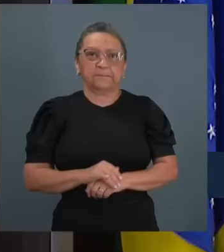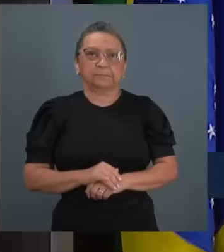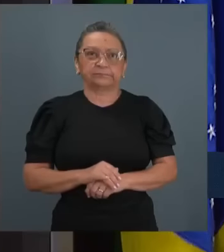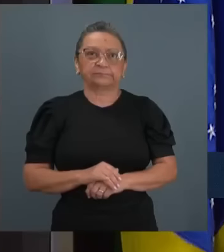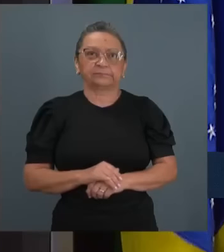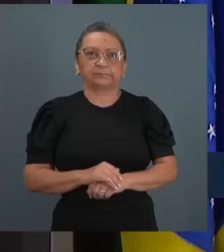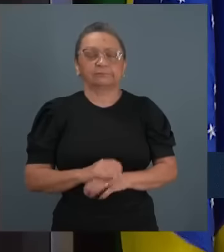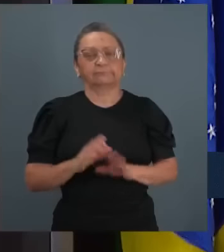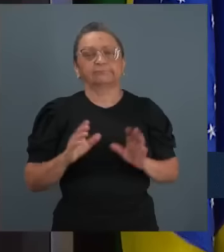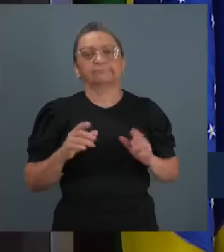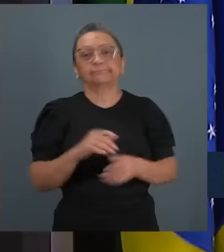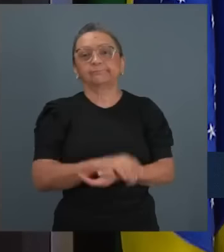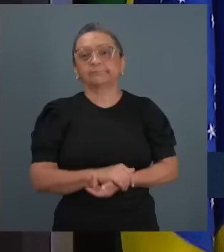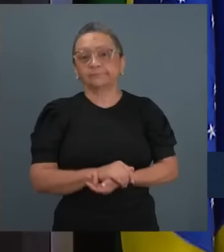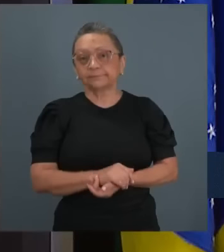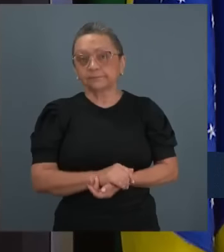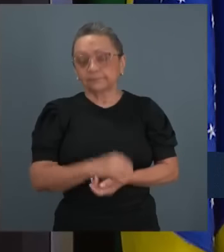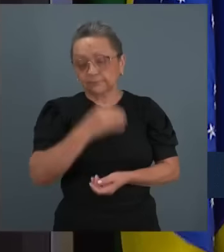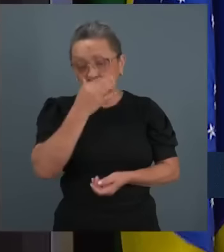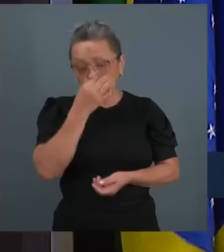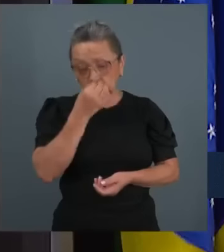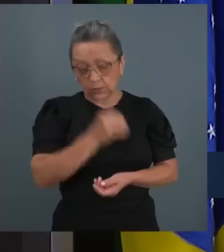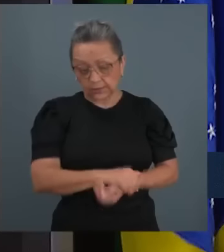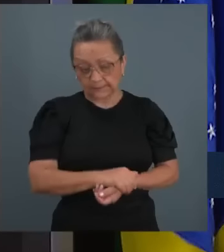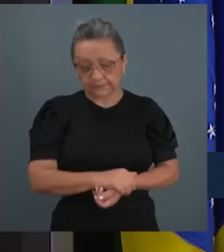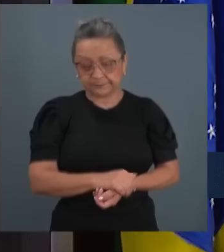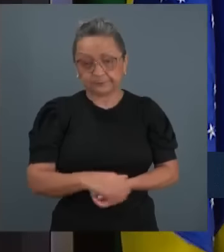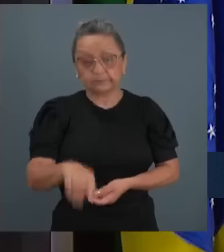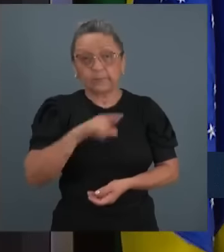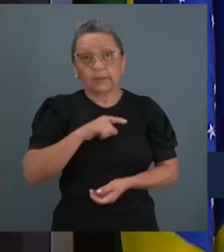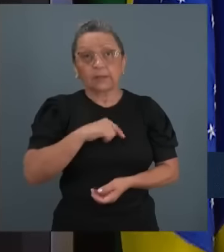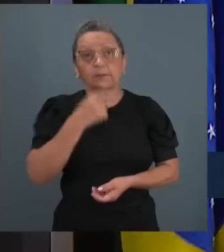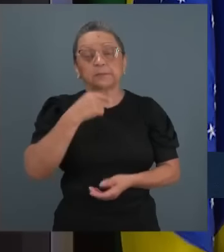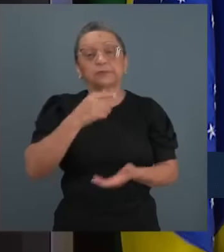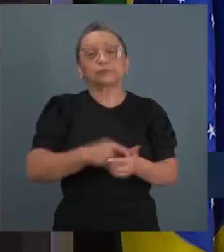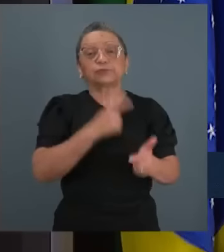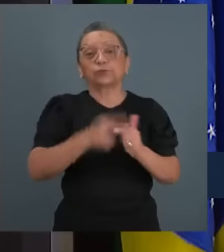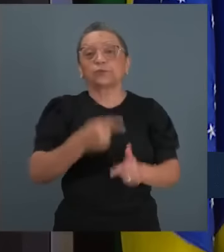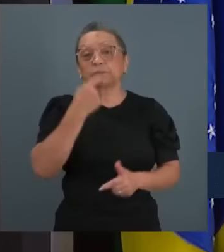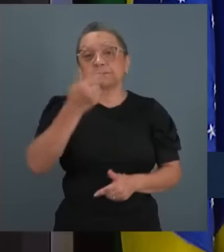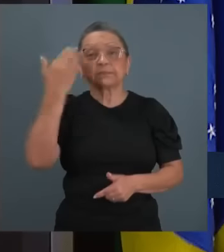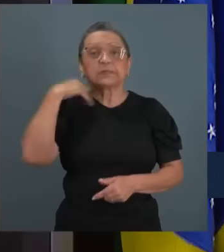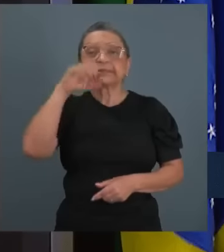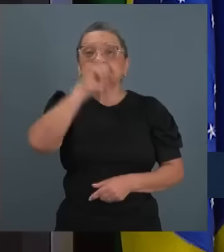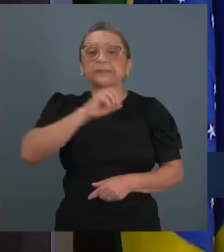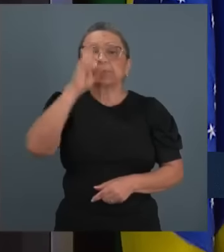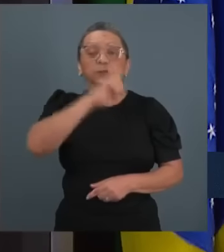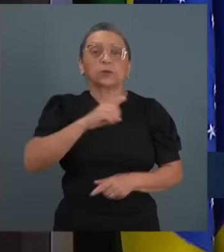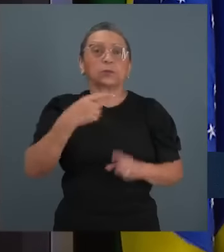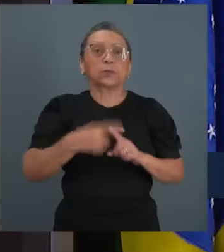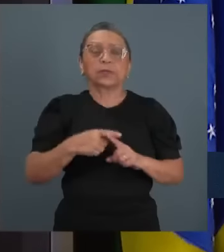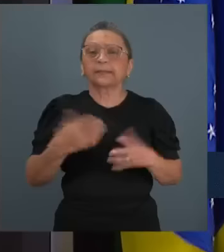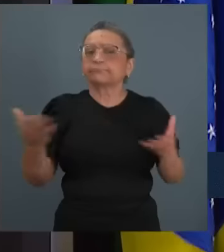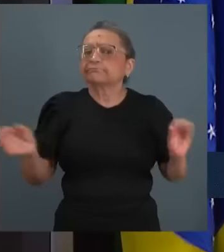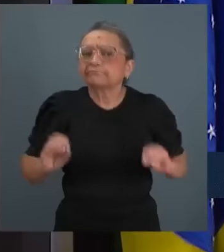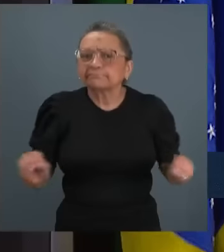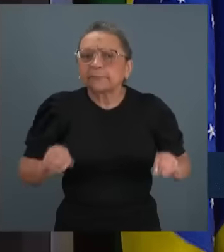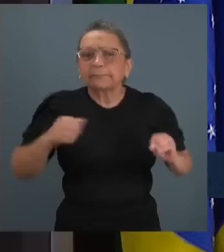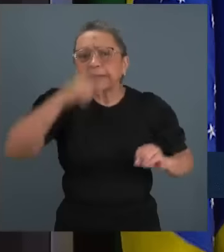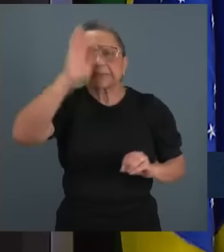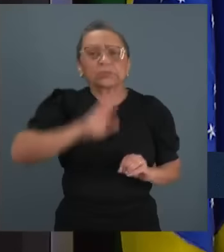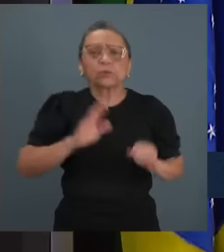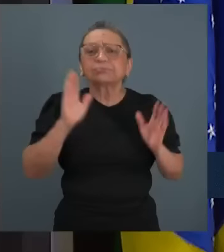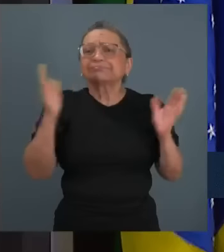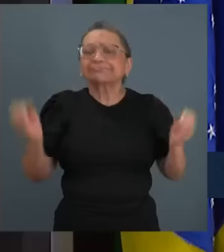nós temos muito a falar. O final de semana, mais uma vez, nós não temos um dia de paz nessa nação, essa é